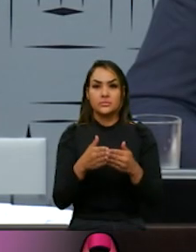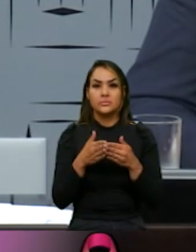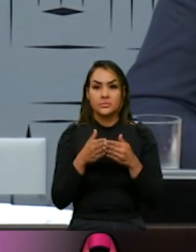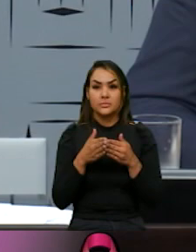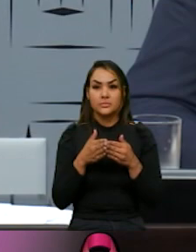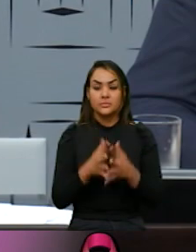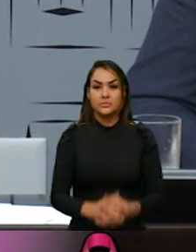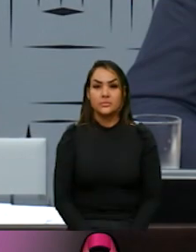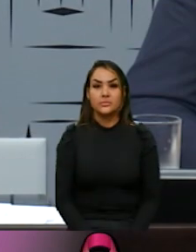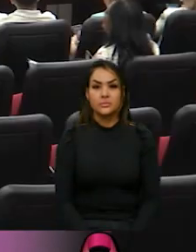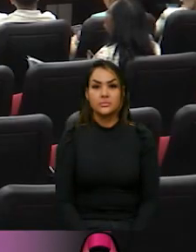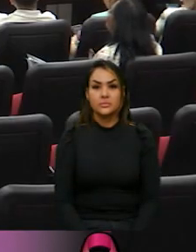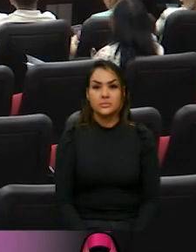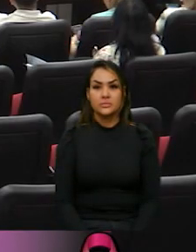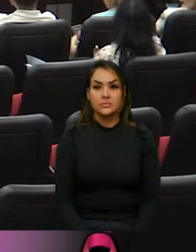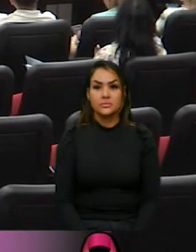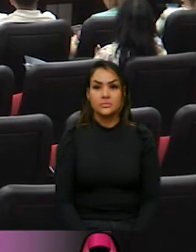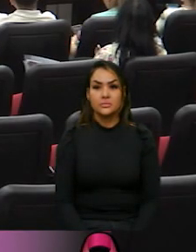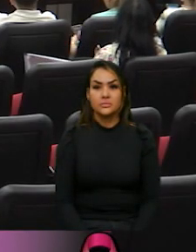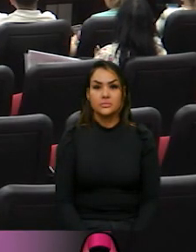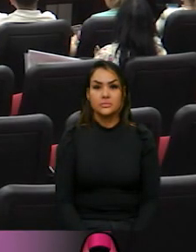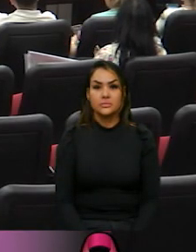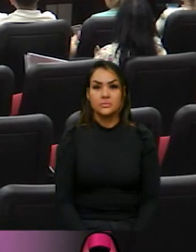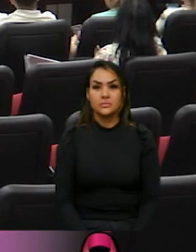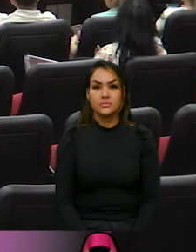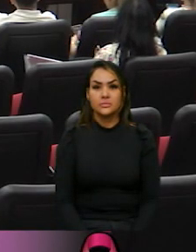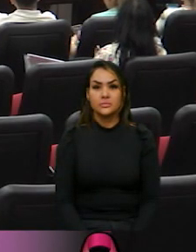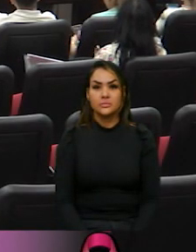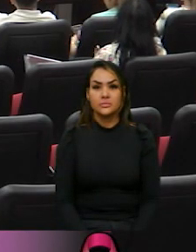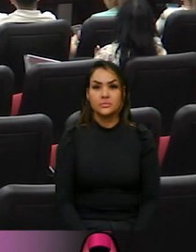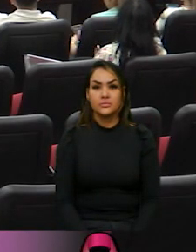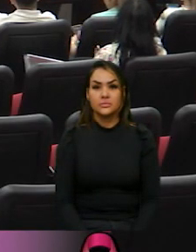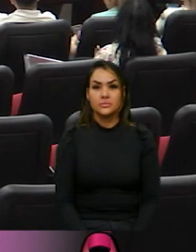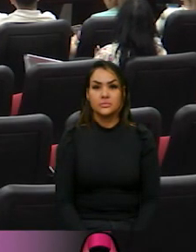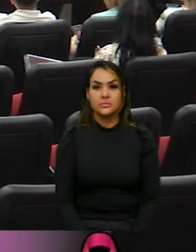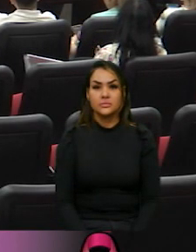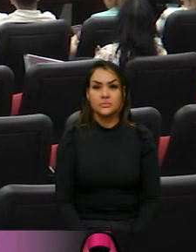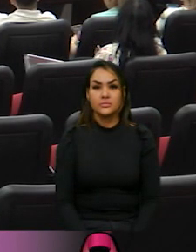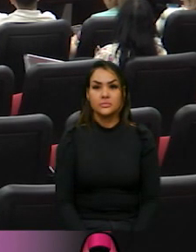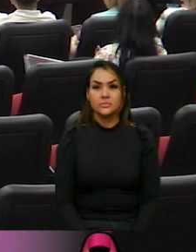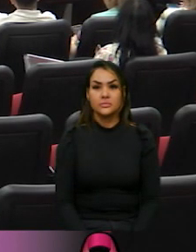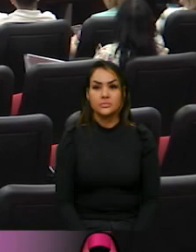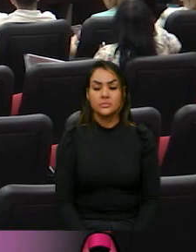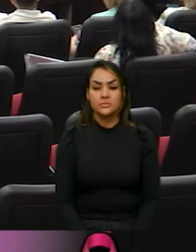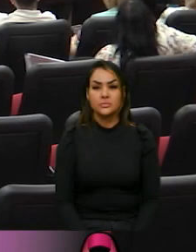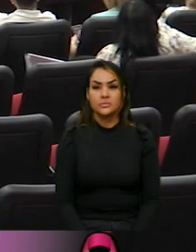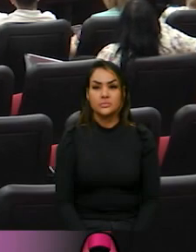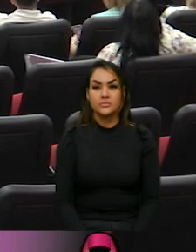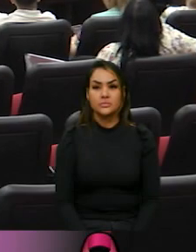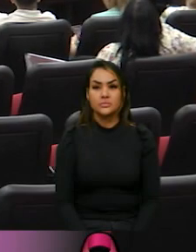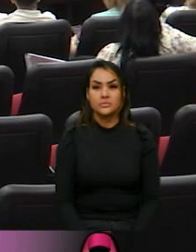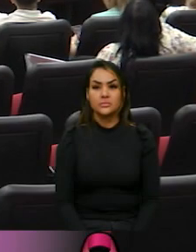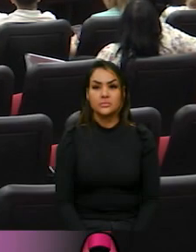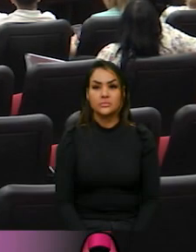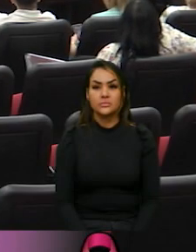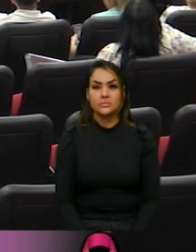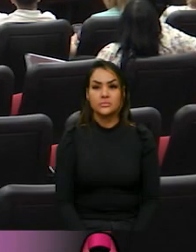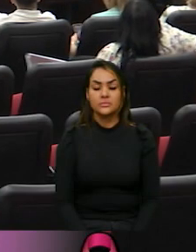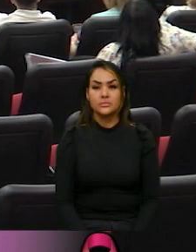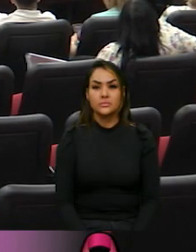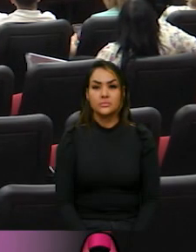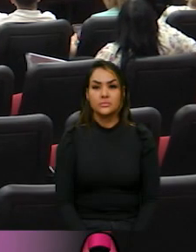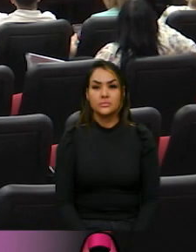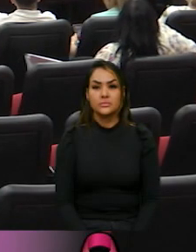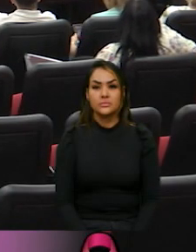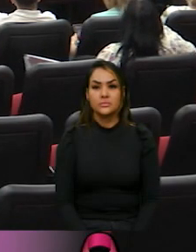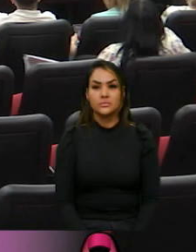senhora presidente. Com ordem, vereador. Eu, independentemente do que